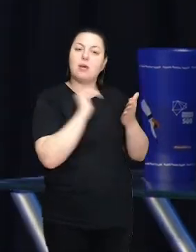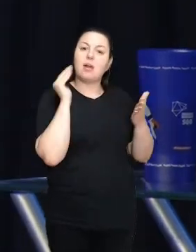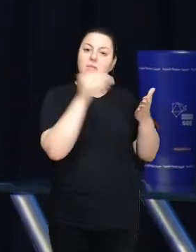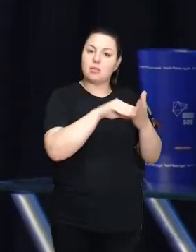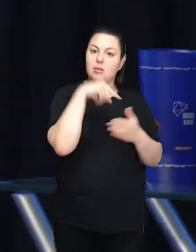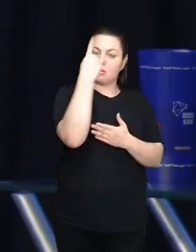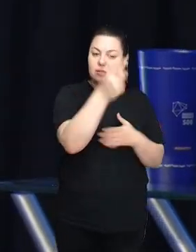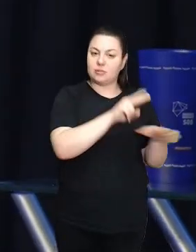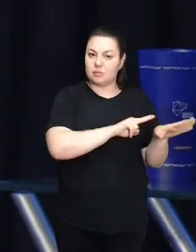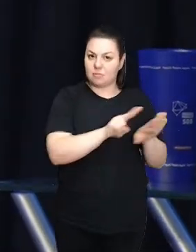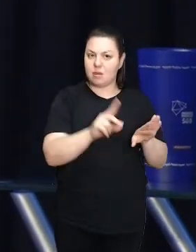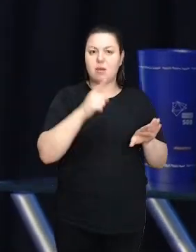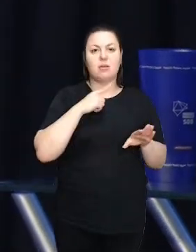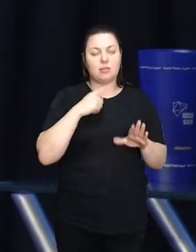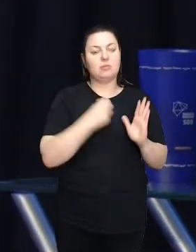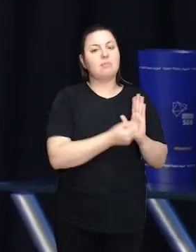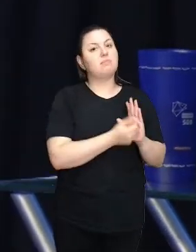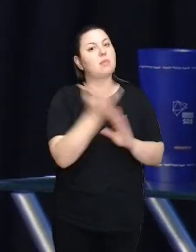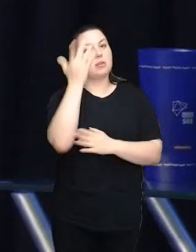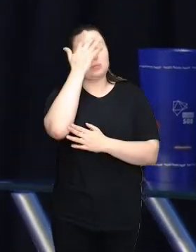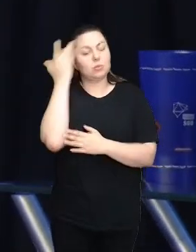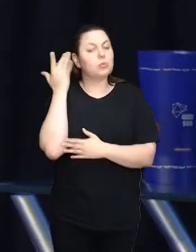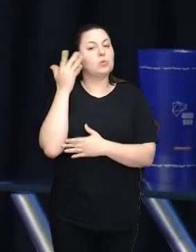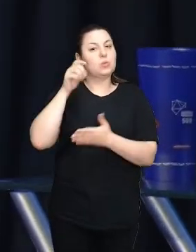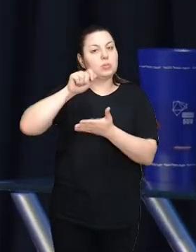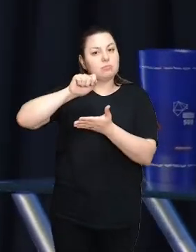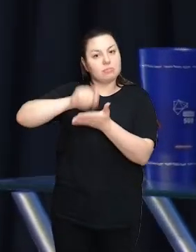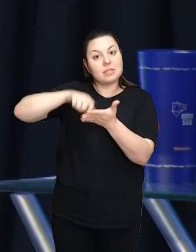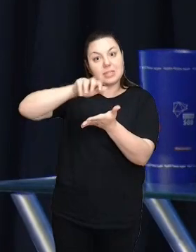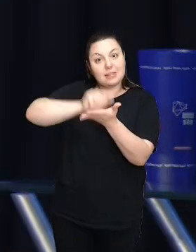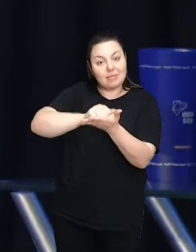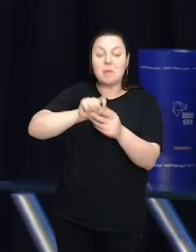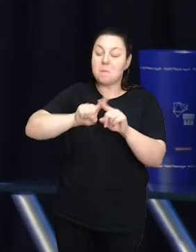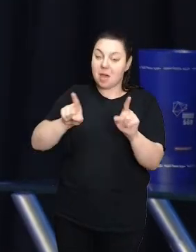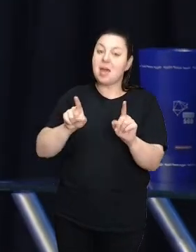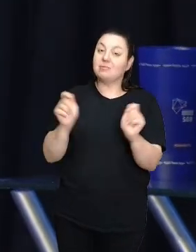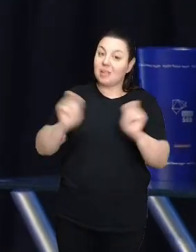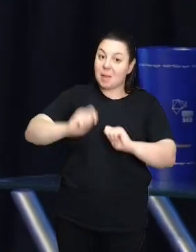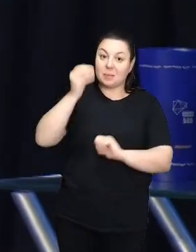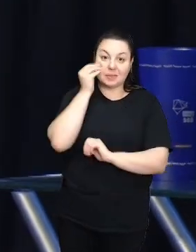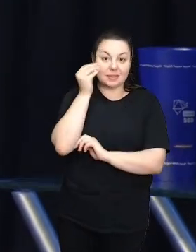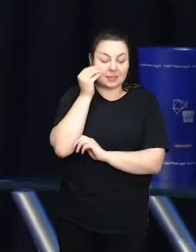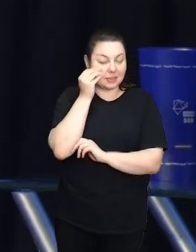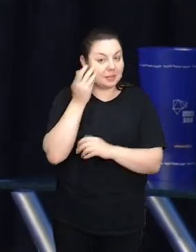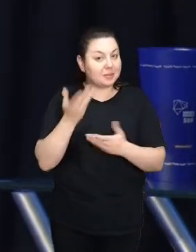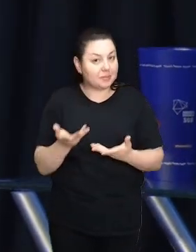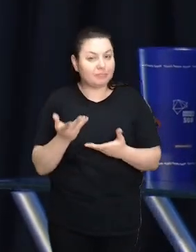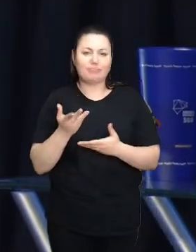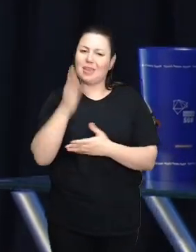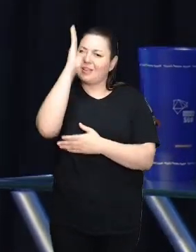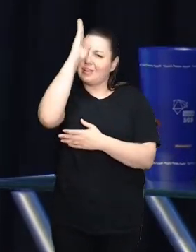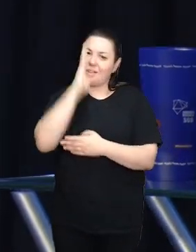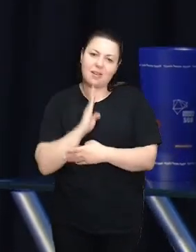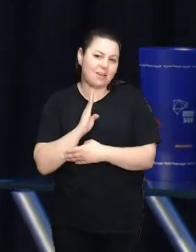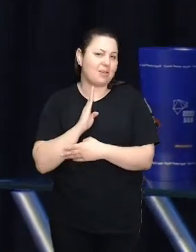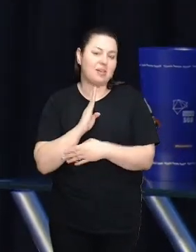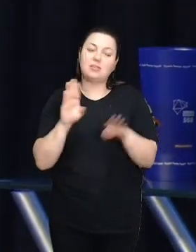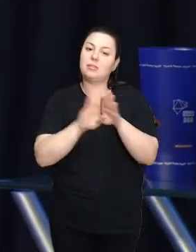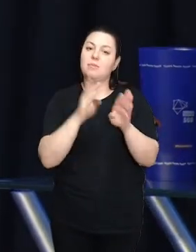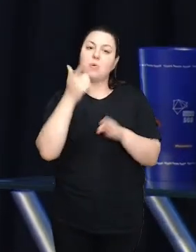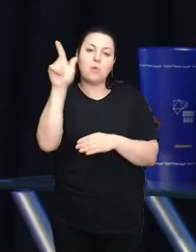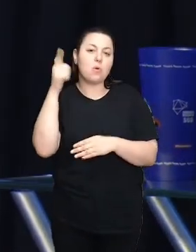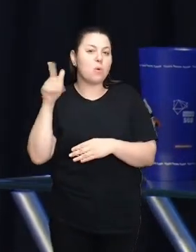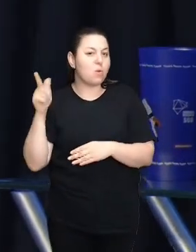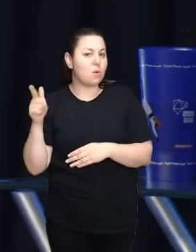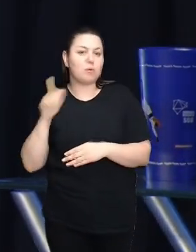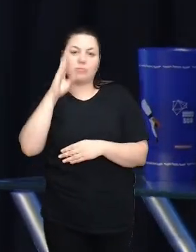se inscrevendo, mas ainda dá para concorrer a uma das vagas, que é gratuito, assim como outros, né? Esse está sendo oferecido